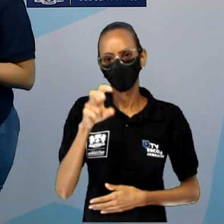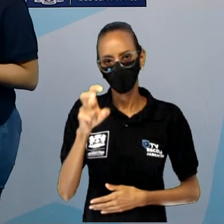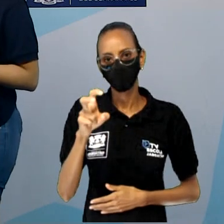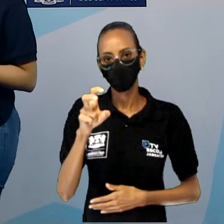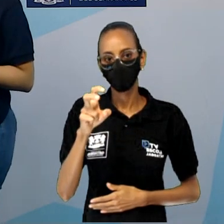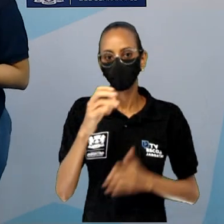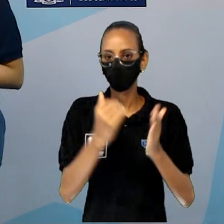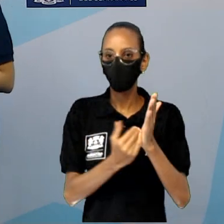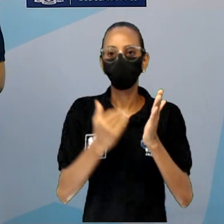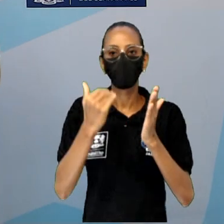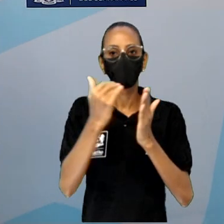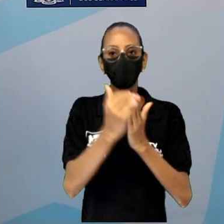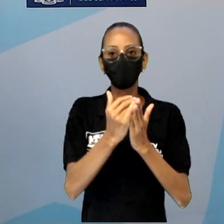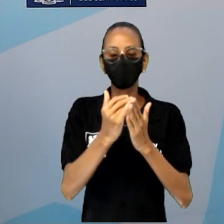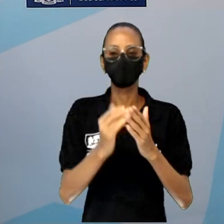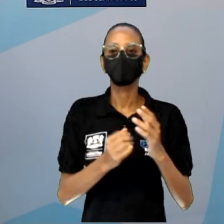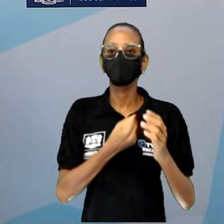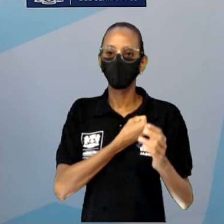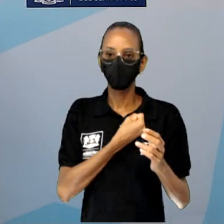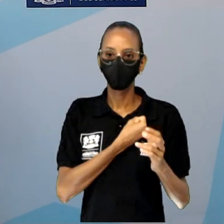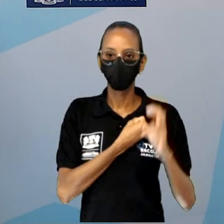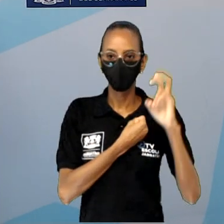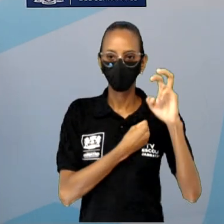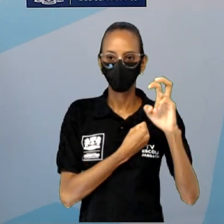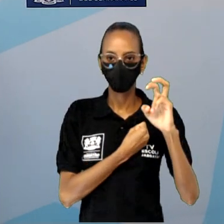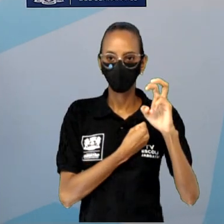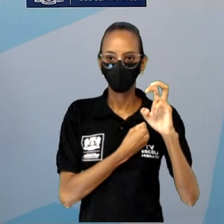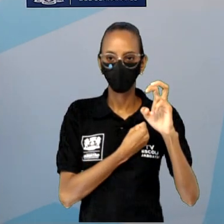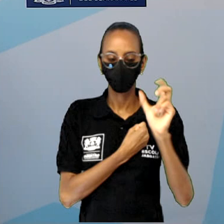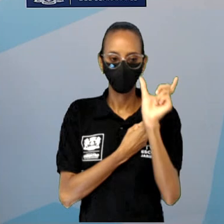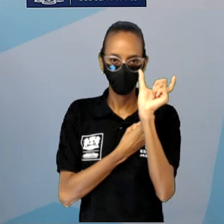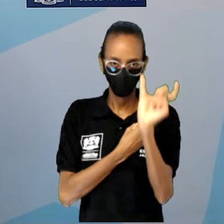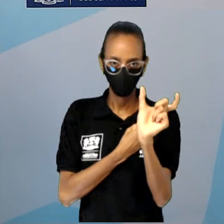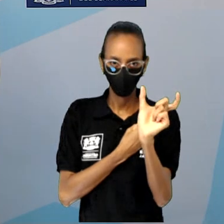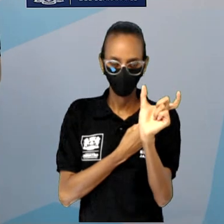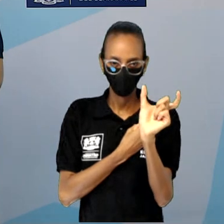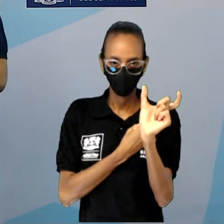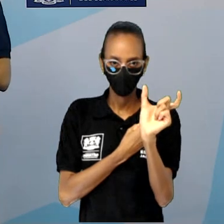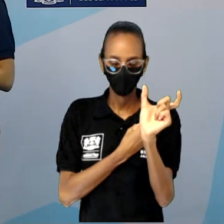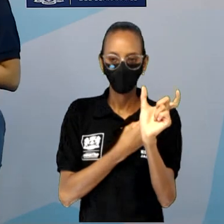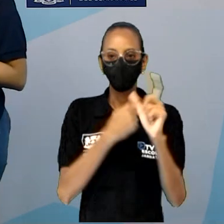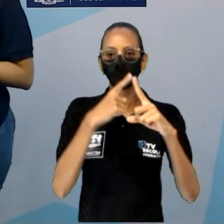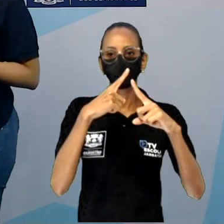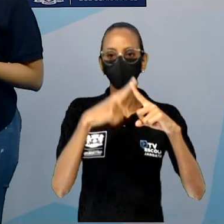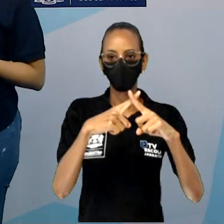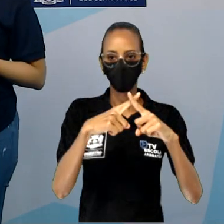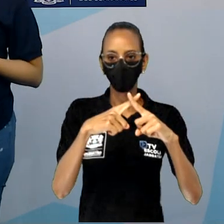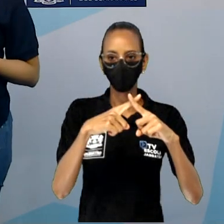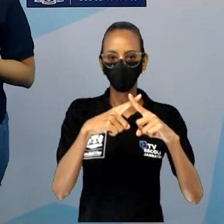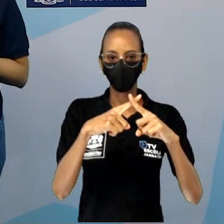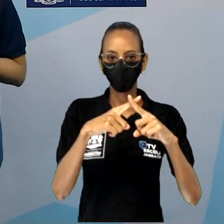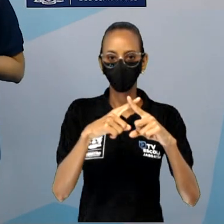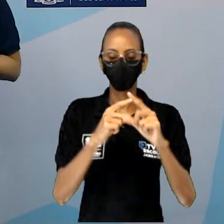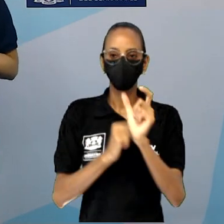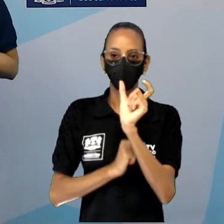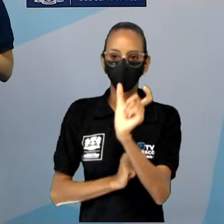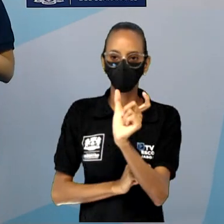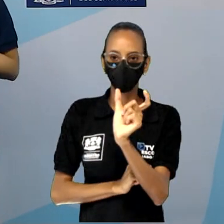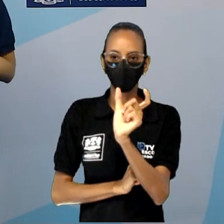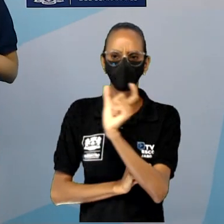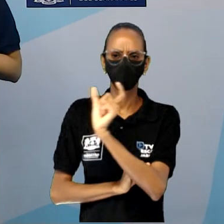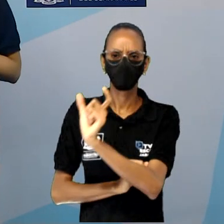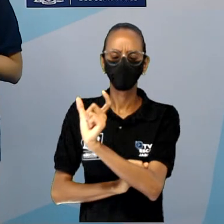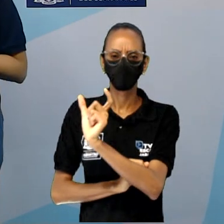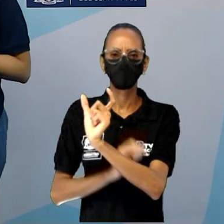gente pode começar essa multiplicação colocando o 5 na primeira casinha. Mas aí vão sobrar 2 e 3, né? Para a gente